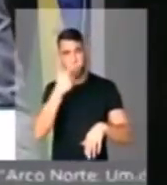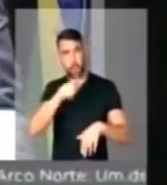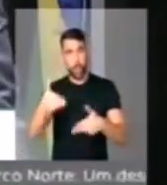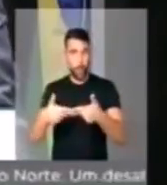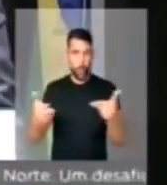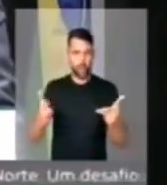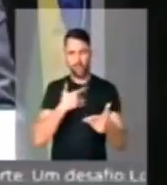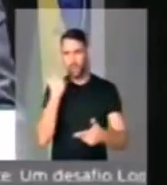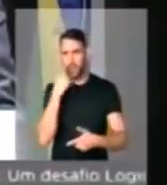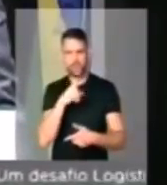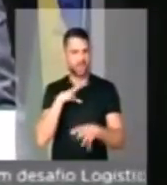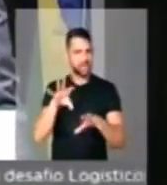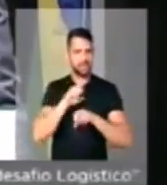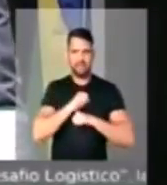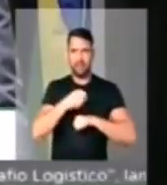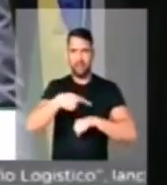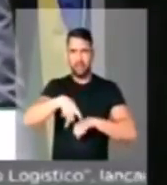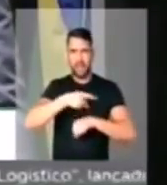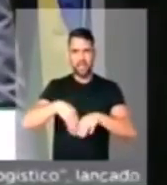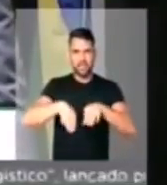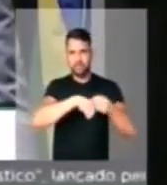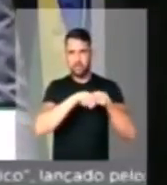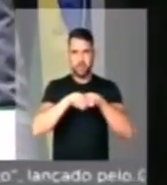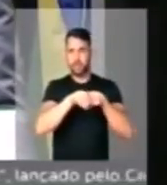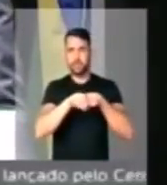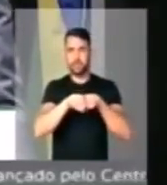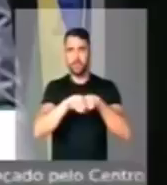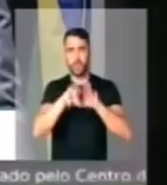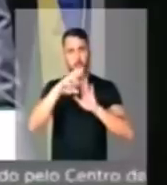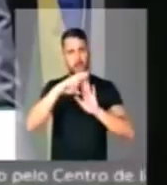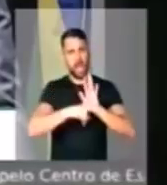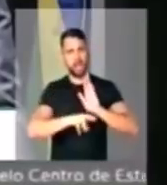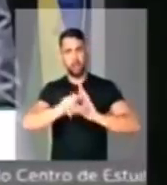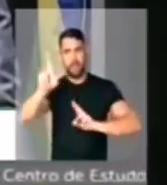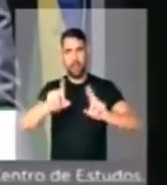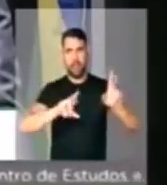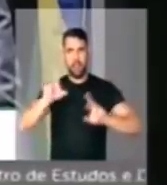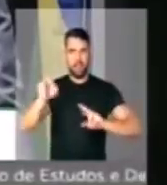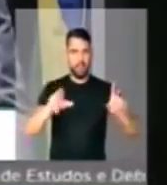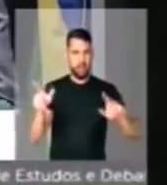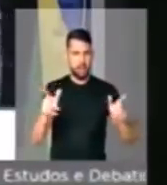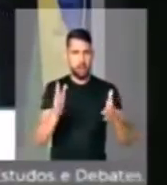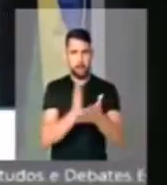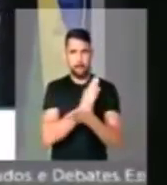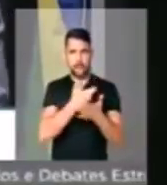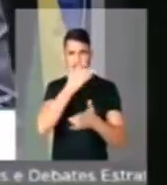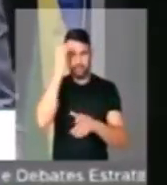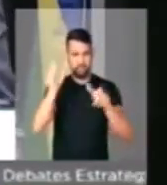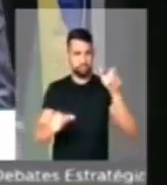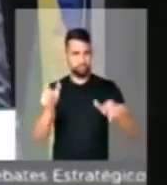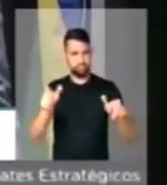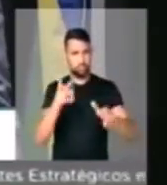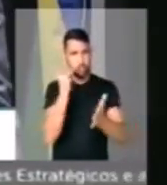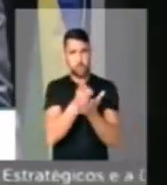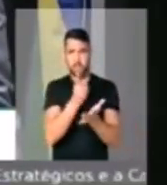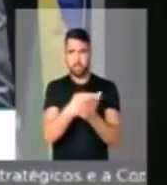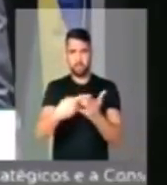outros. Eu não consigo admitir uma nação justa com regras diferentes para cidadãos do mesmo